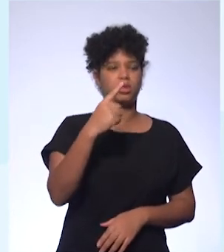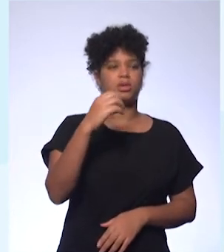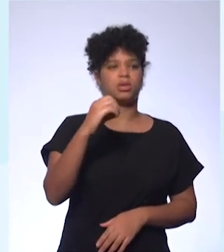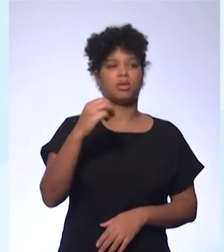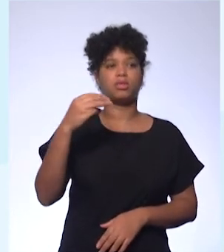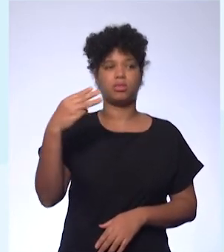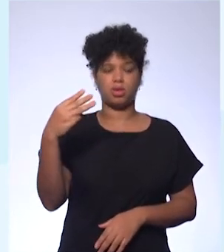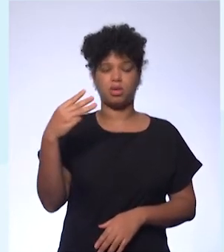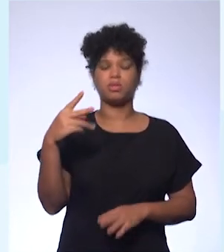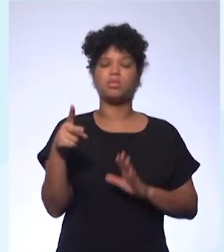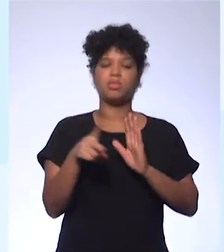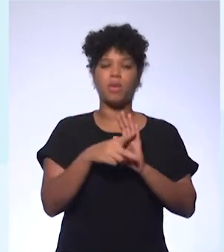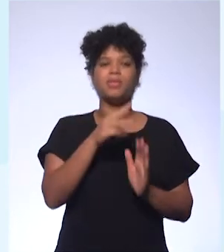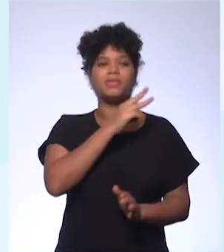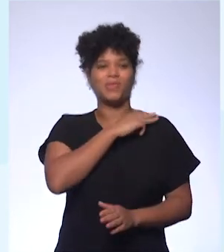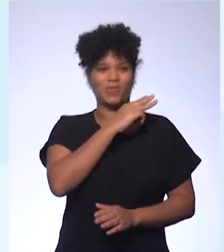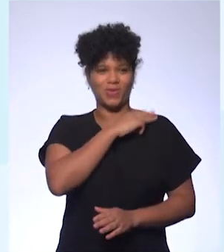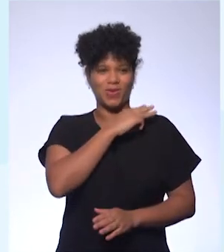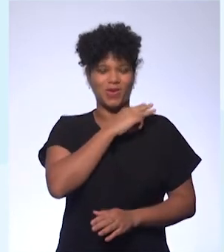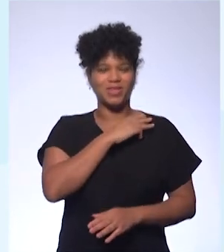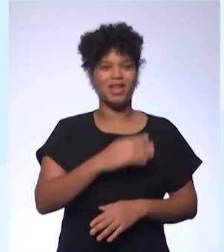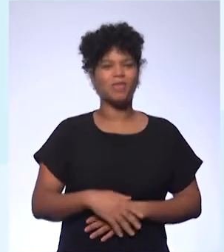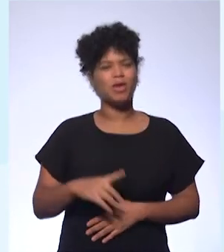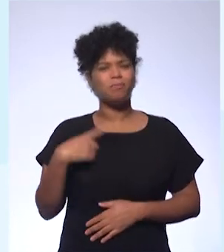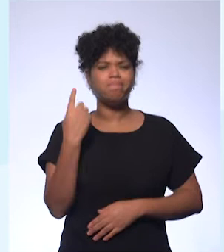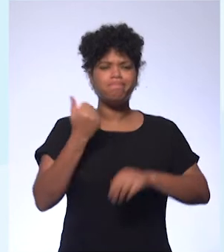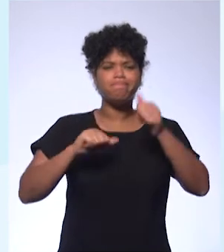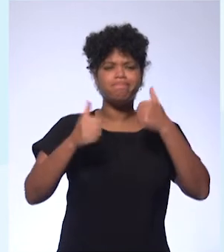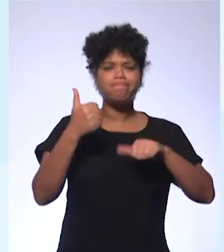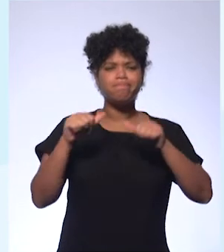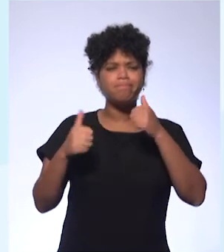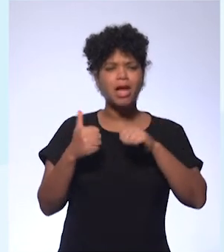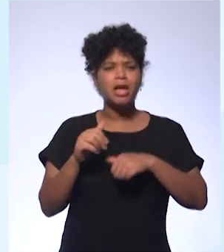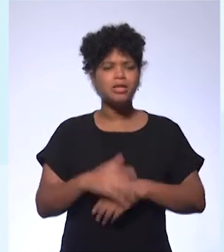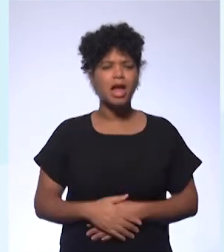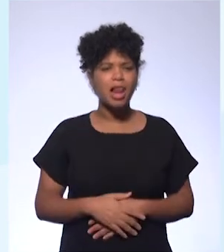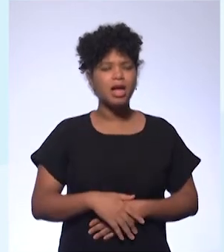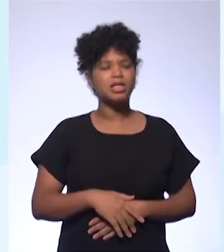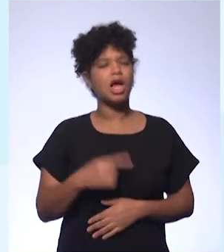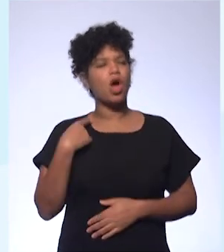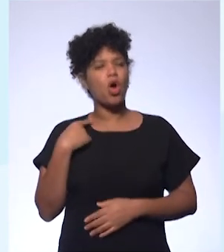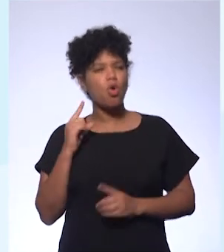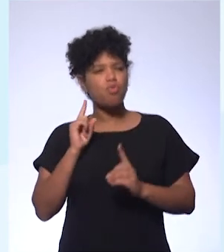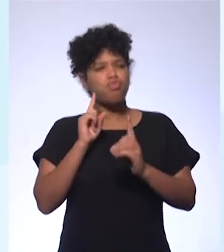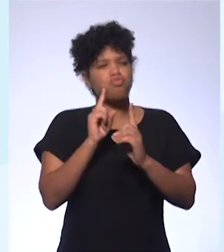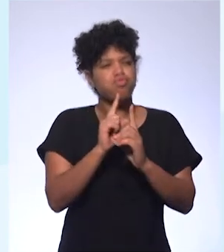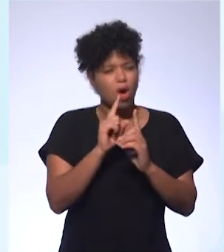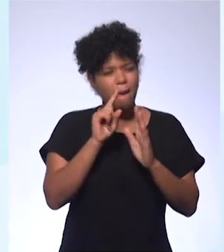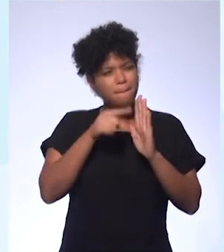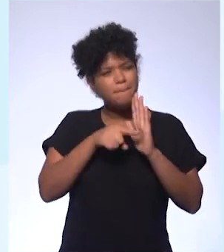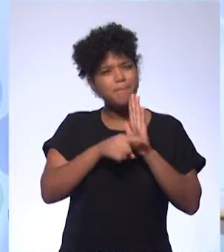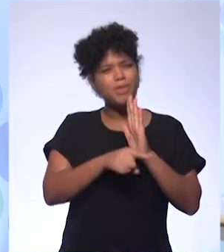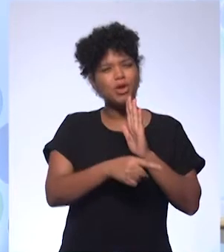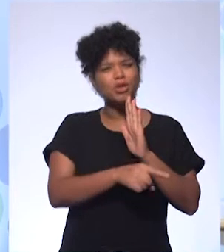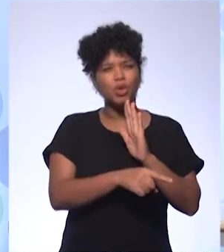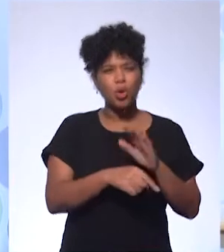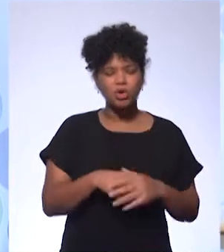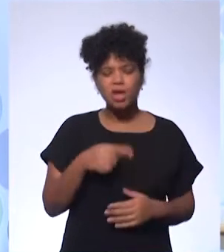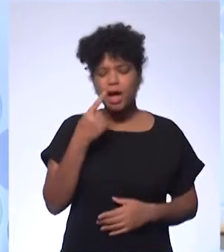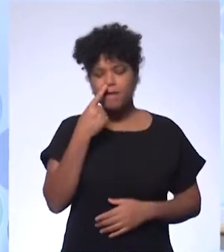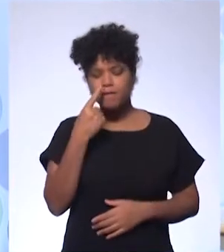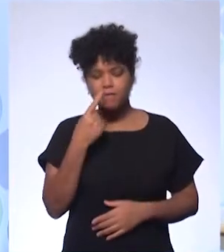ensino médio. Tá? Então, é analisar de maneira cada vez mais aprofundada o funcionamento